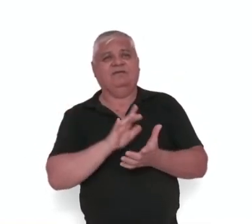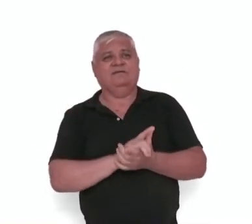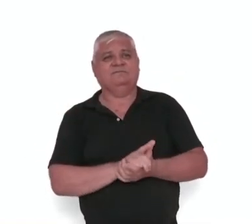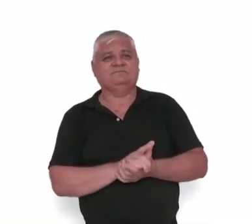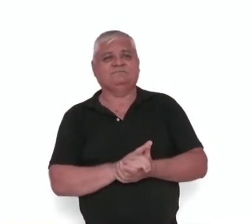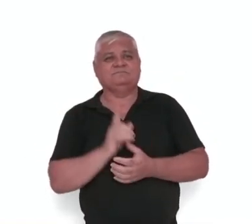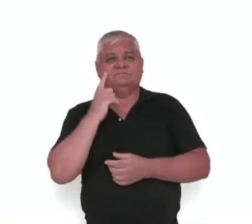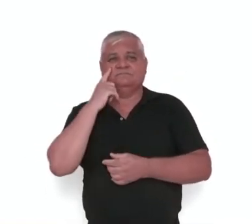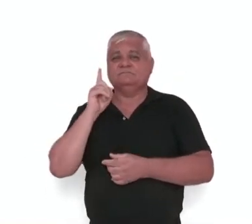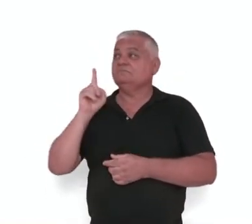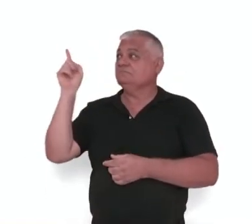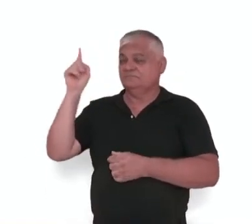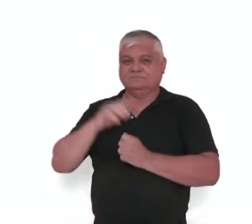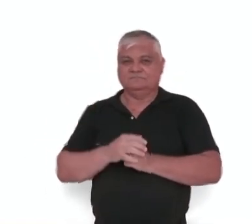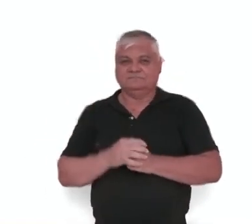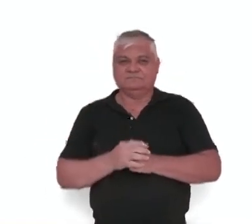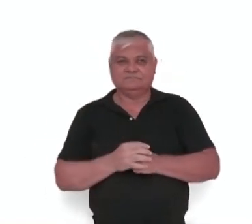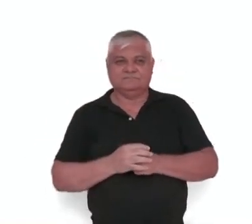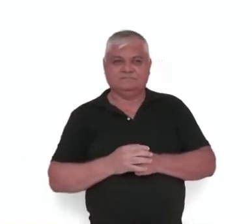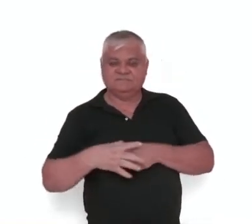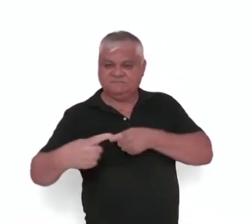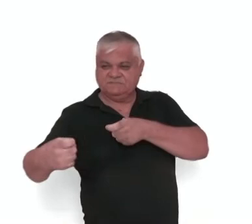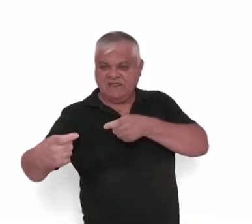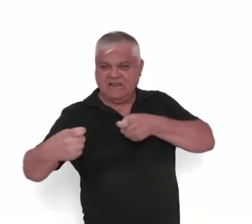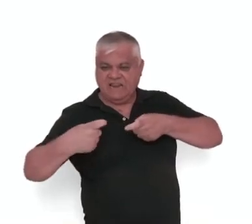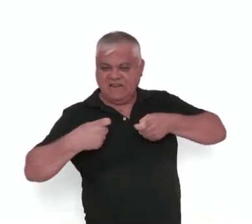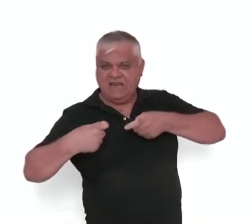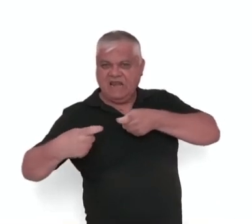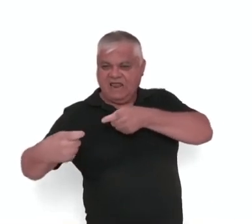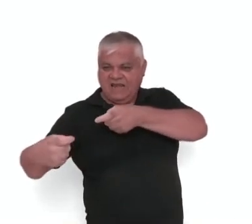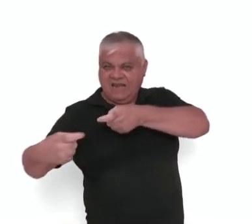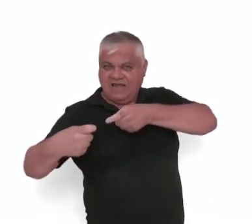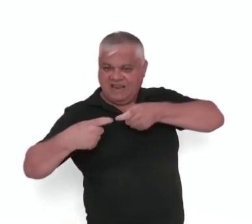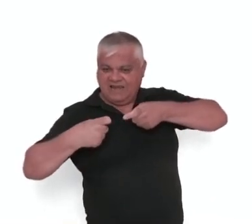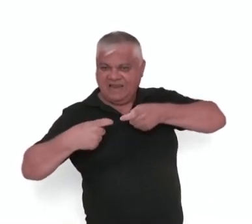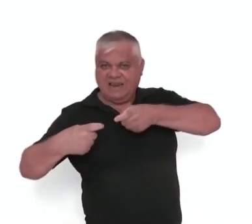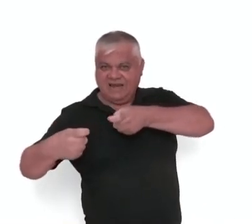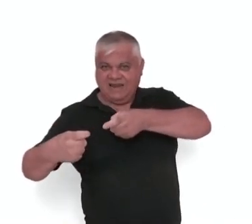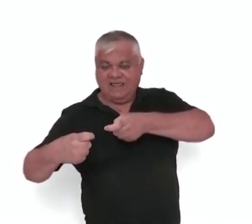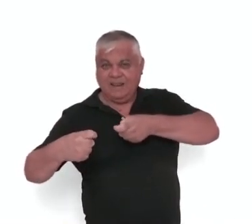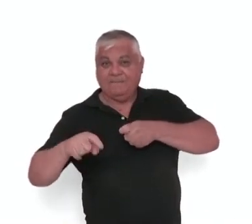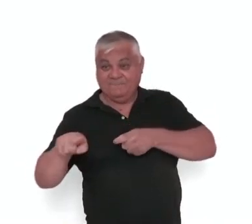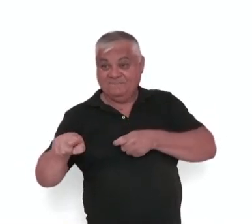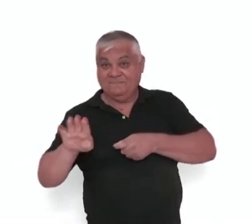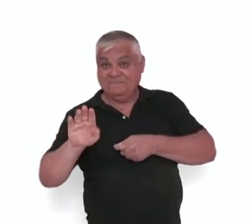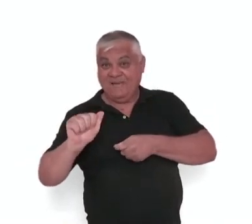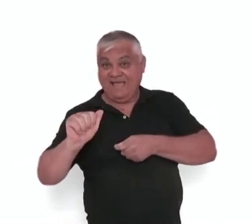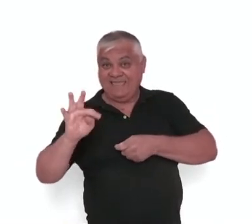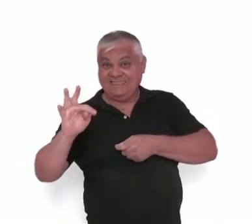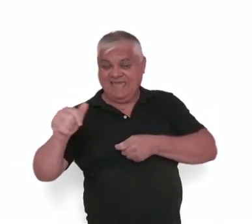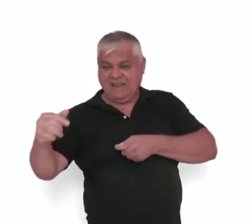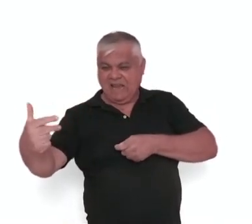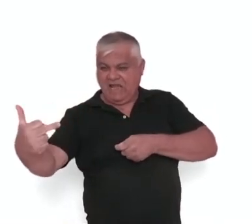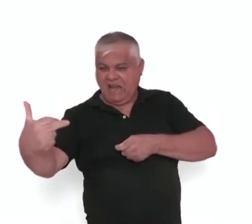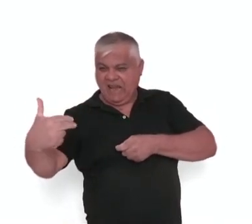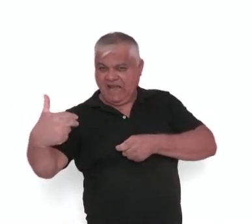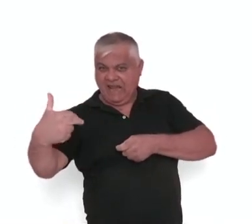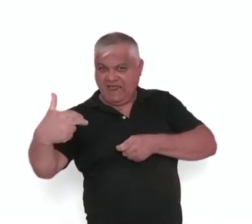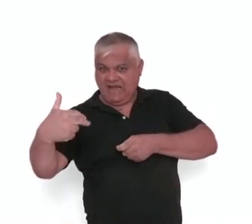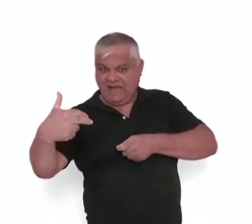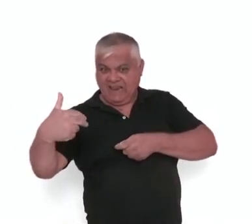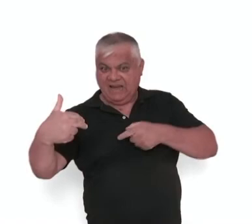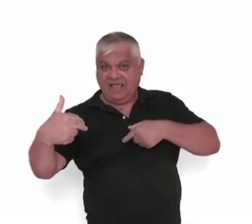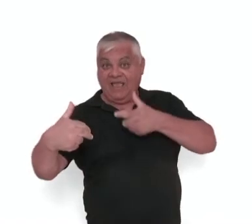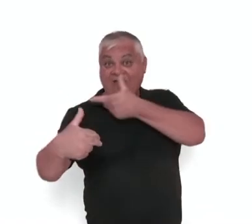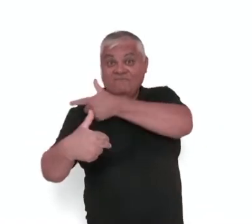Olha aqui, então, o ataque, gente. Olha a briga, né? Bactérias, né? E os anticorpos, então, que